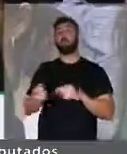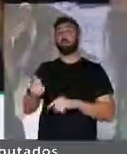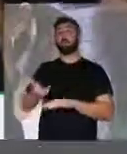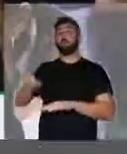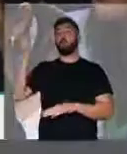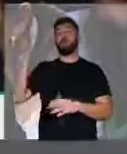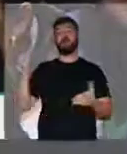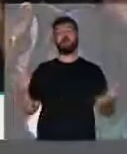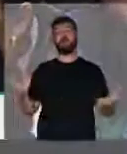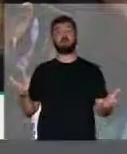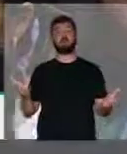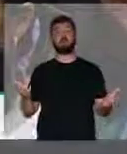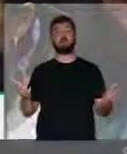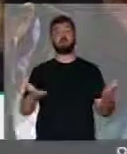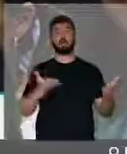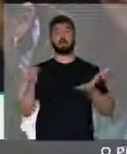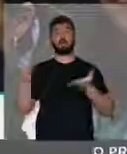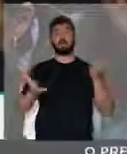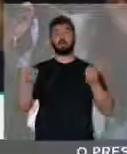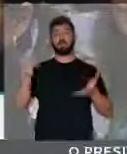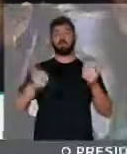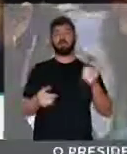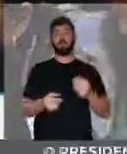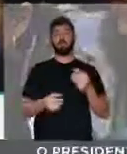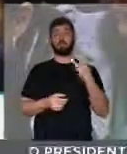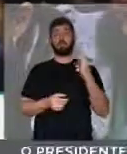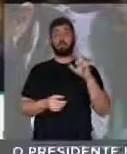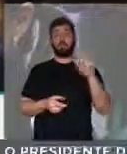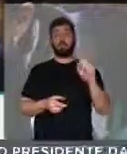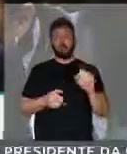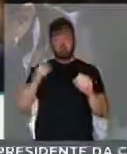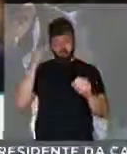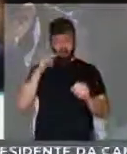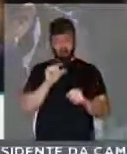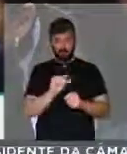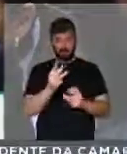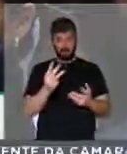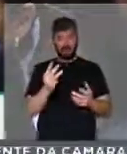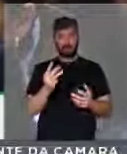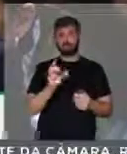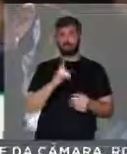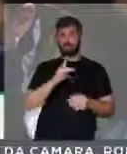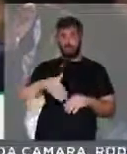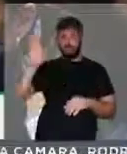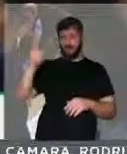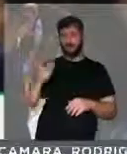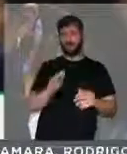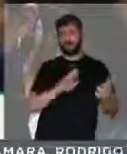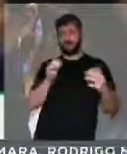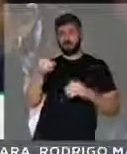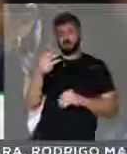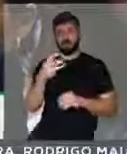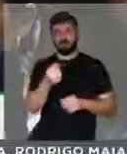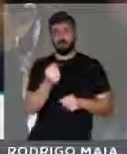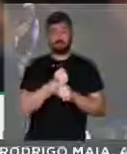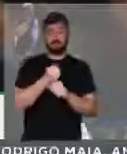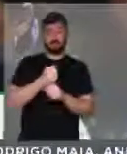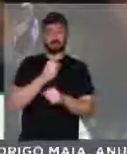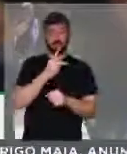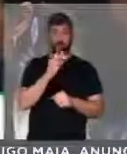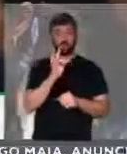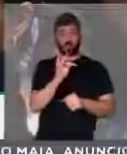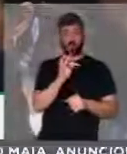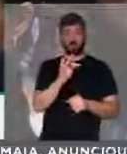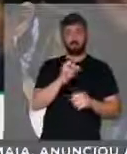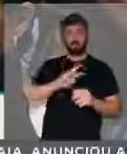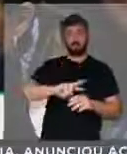do Estado? Então, se fossem três cargos em quatro anos, mas a gente sabe que não são. Tivemos o período de 13 anos do PT, onde